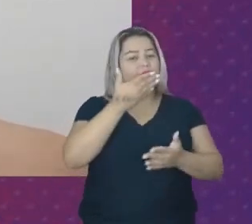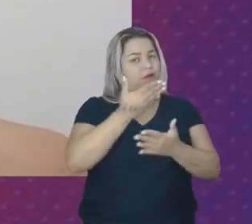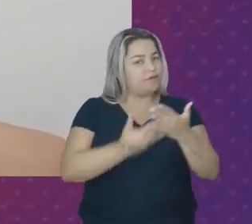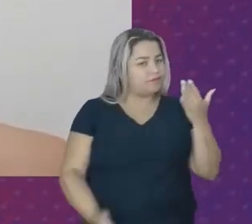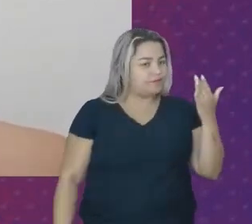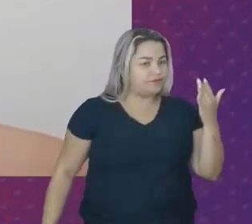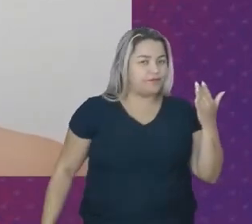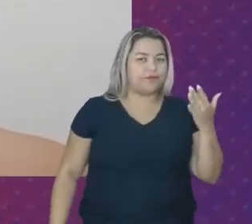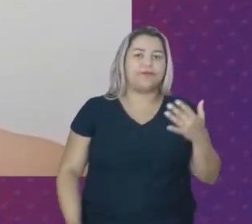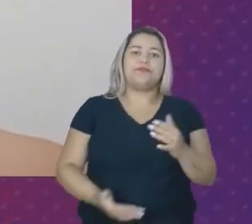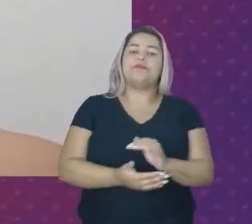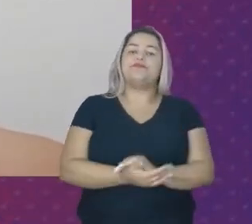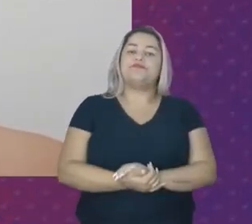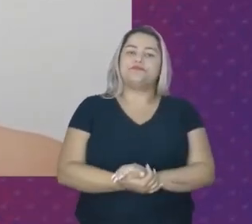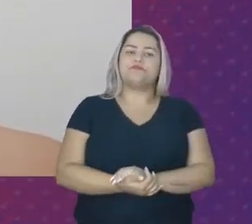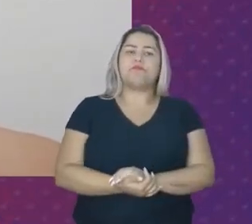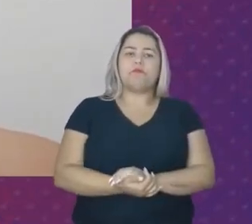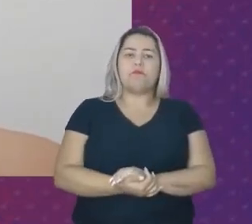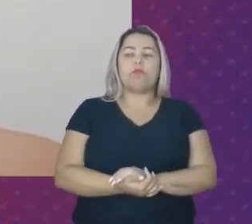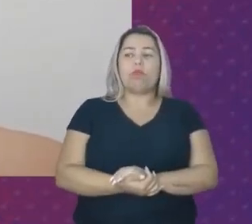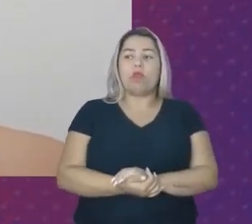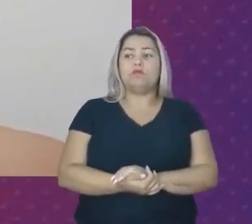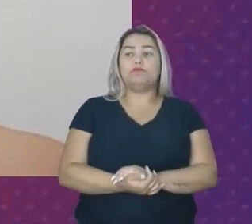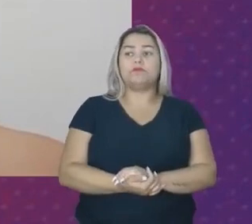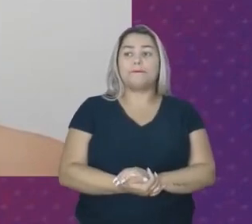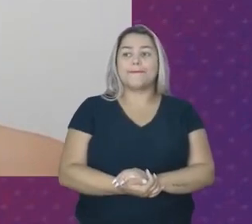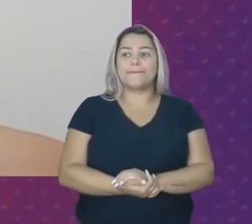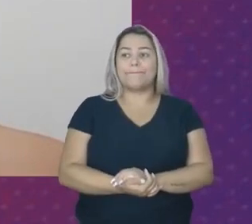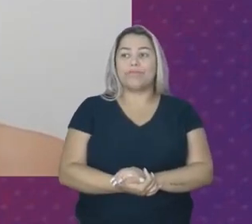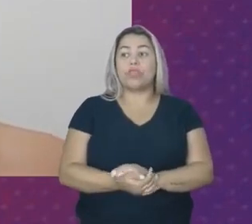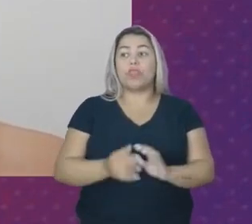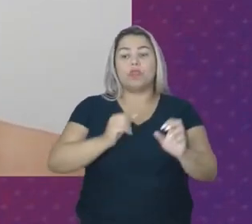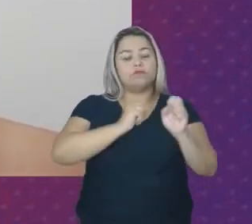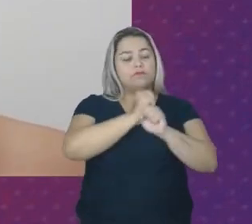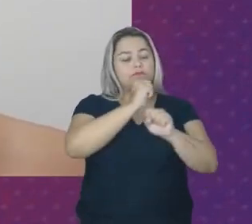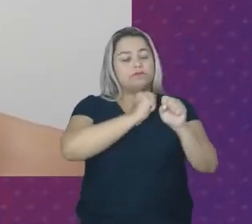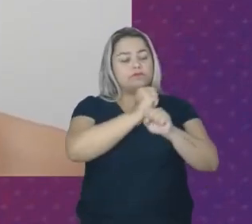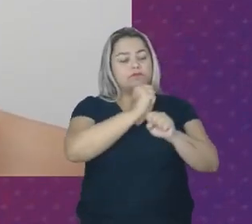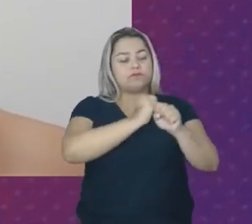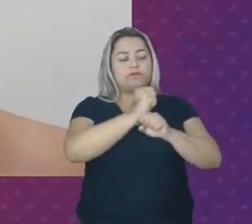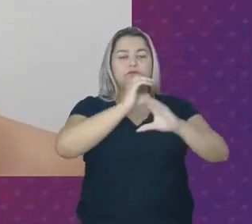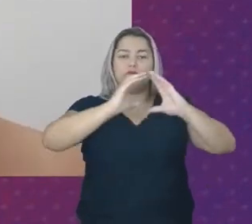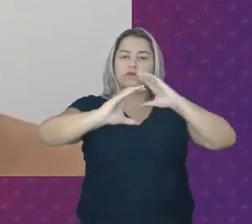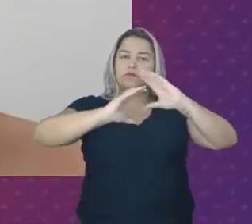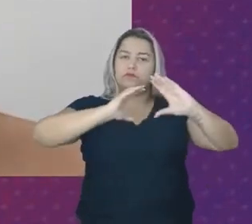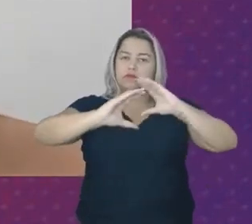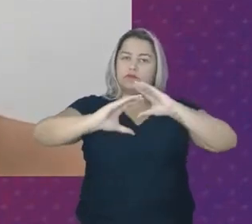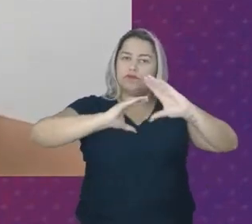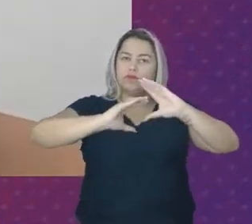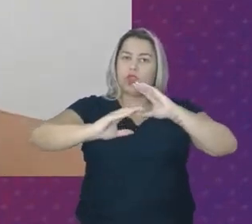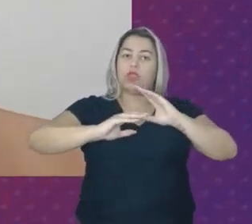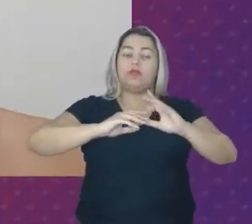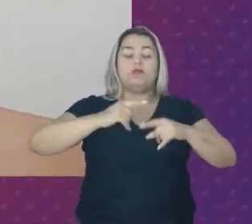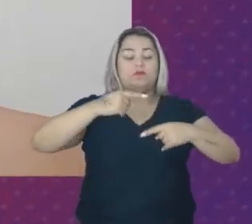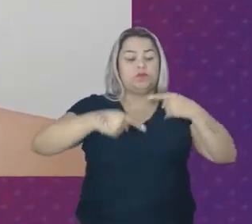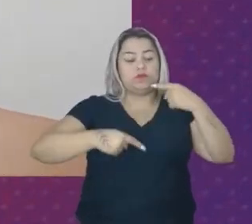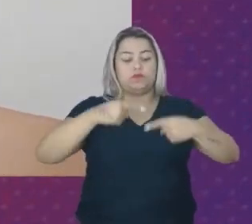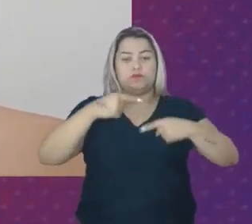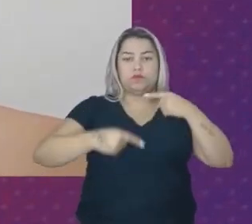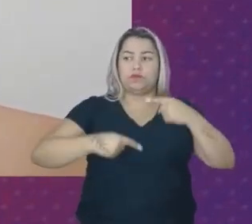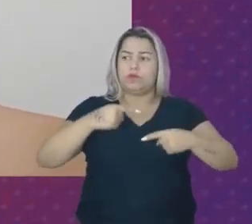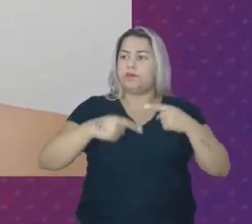não perca de vista nessa construção da comunicação política esse item que